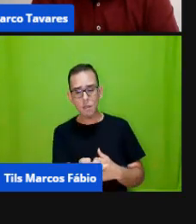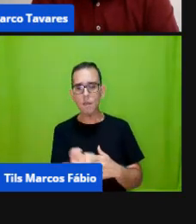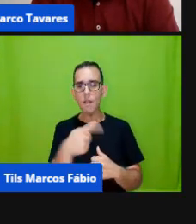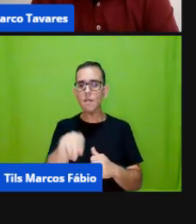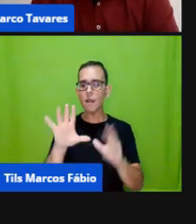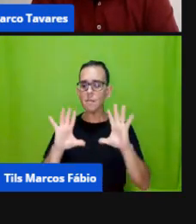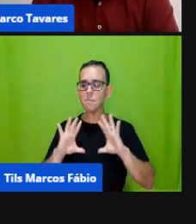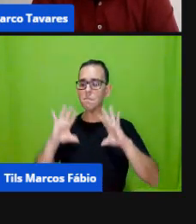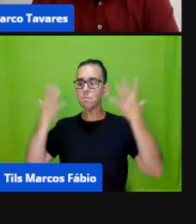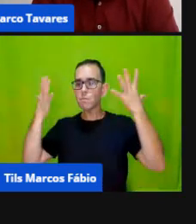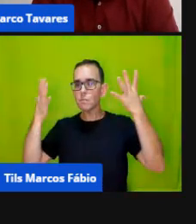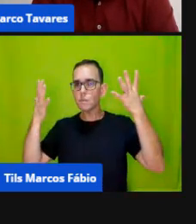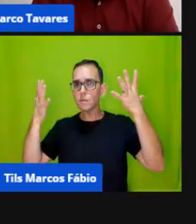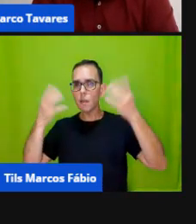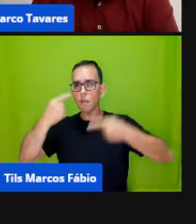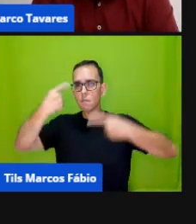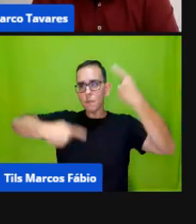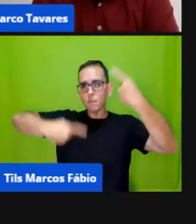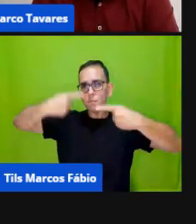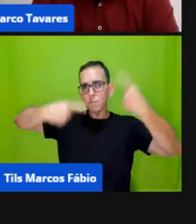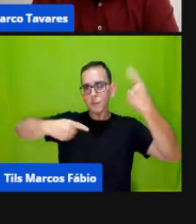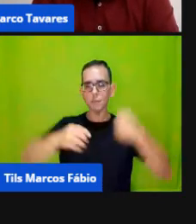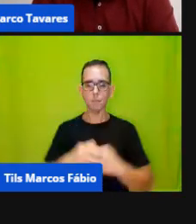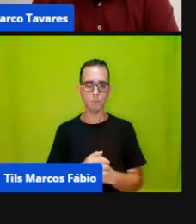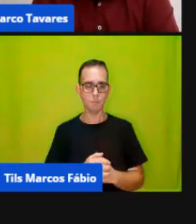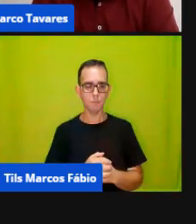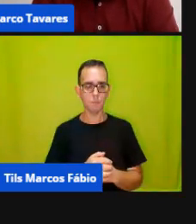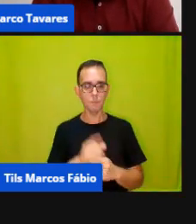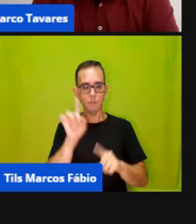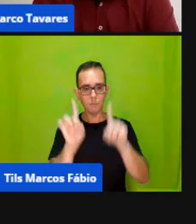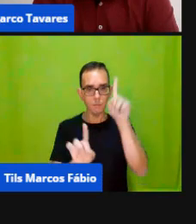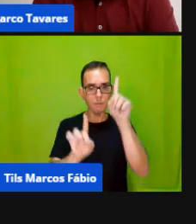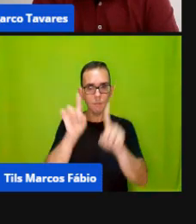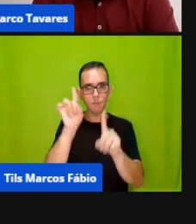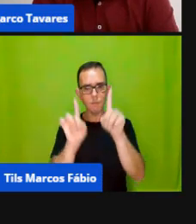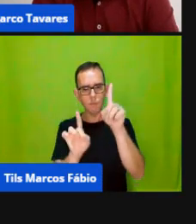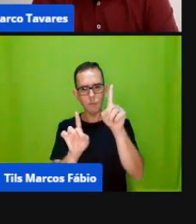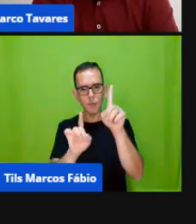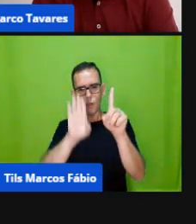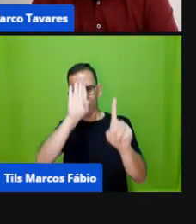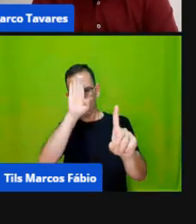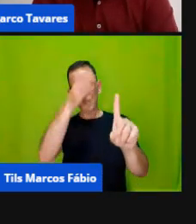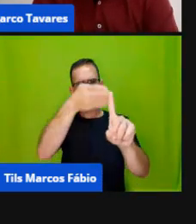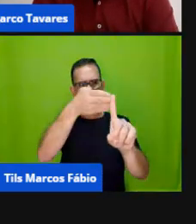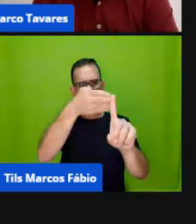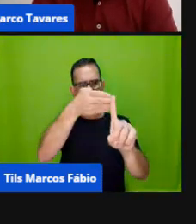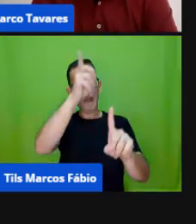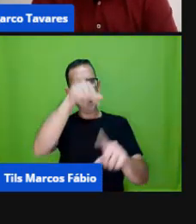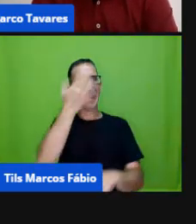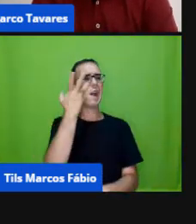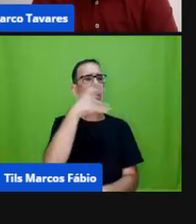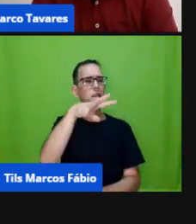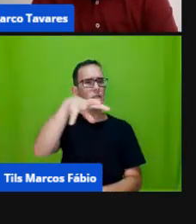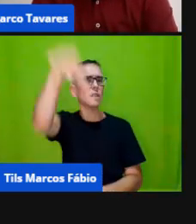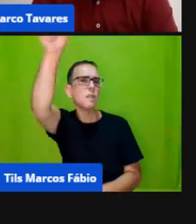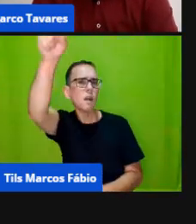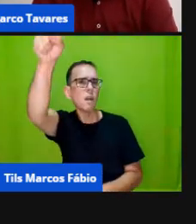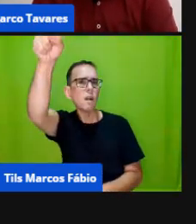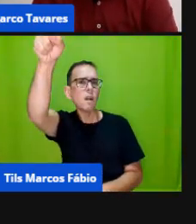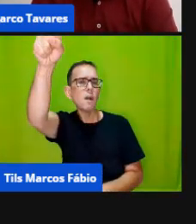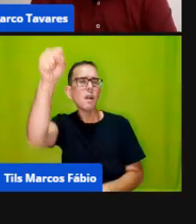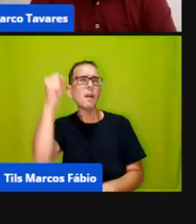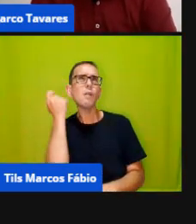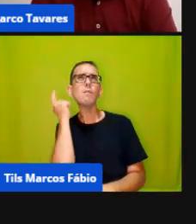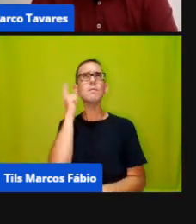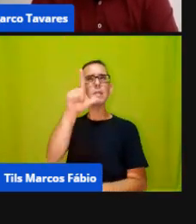festivais. O objetivo do festival não é a criança ser campeã, a criança